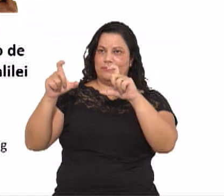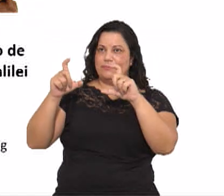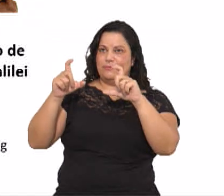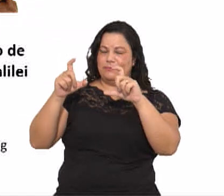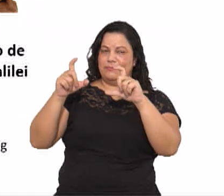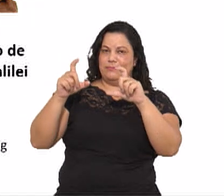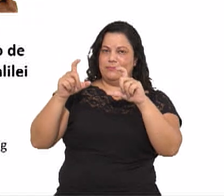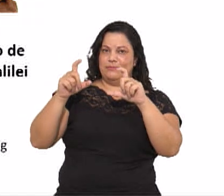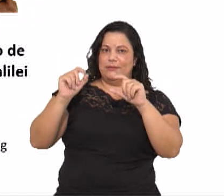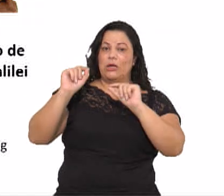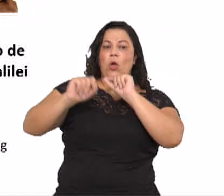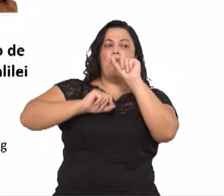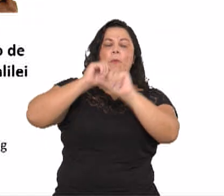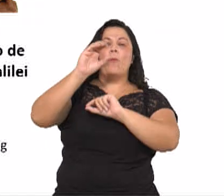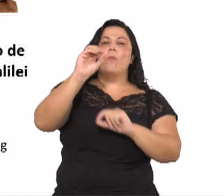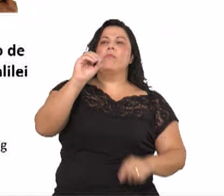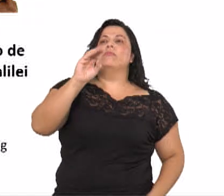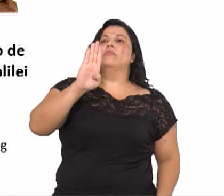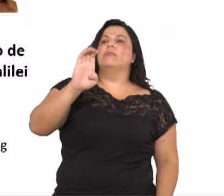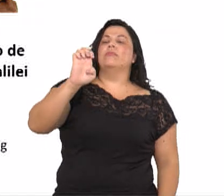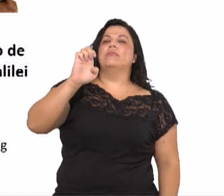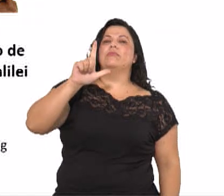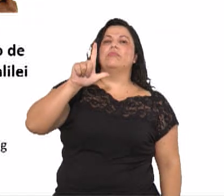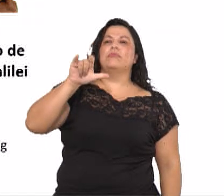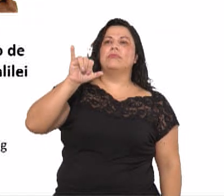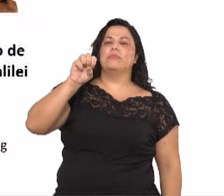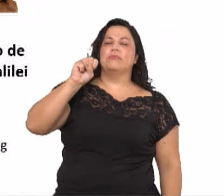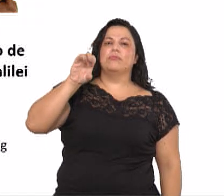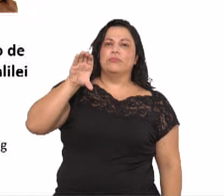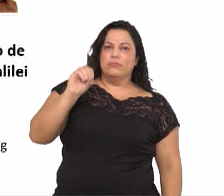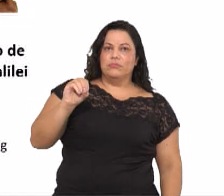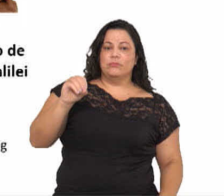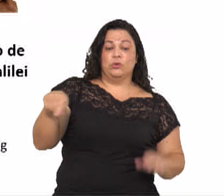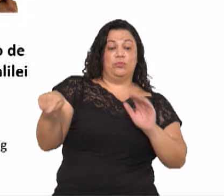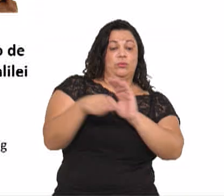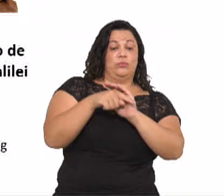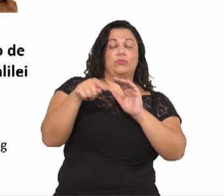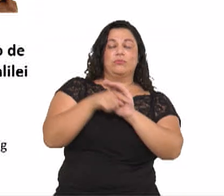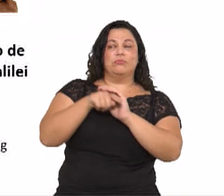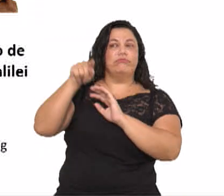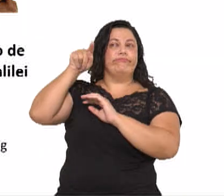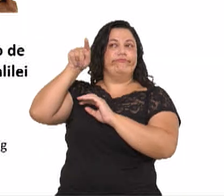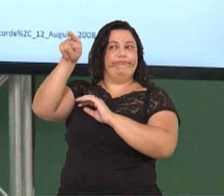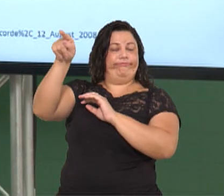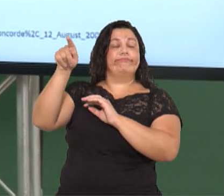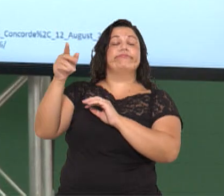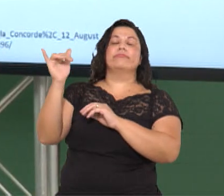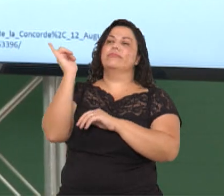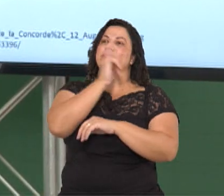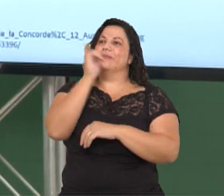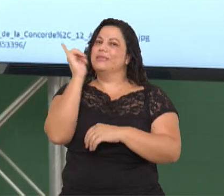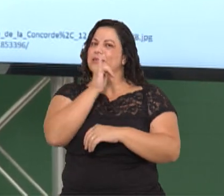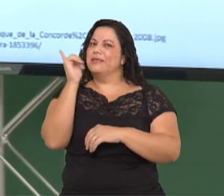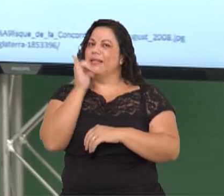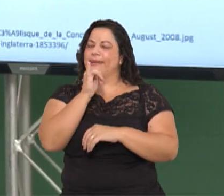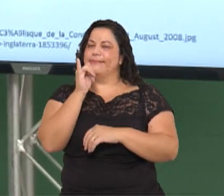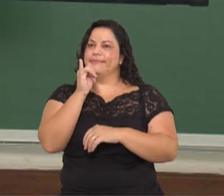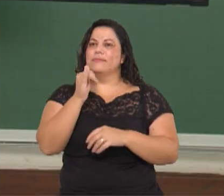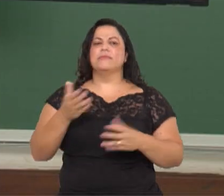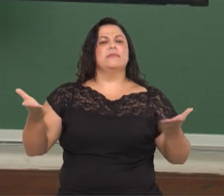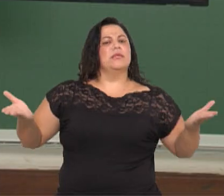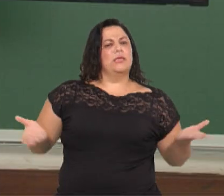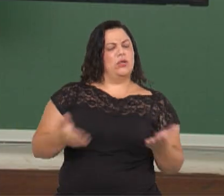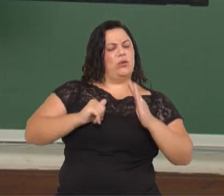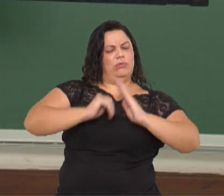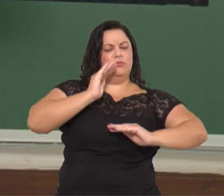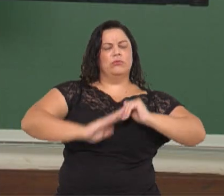chamada obelisco, hoje ela se encontra na Itália, mas esse monumento, esse artefato, foi